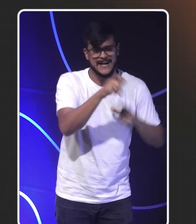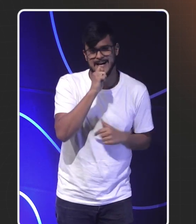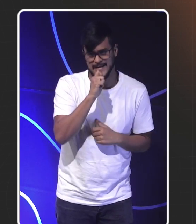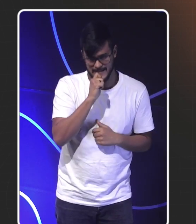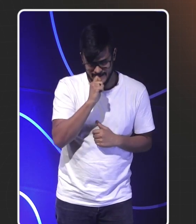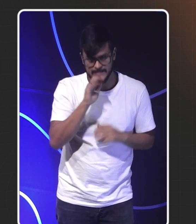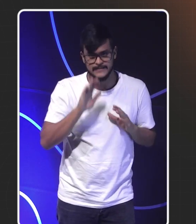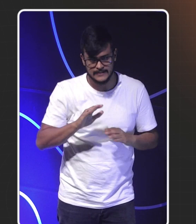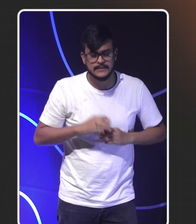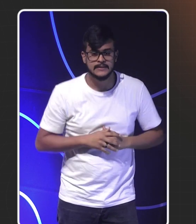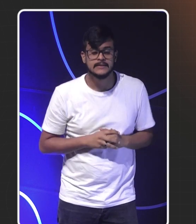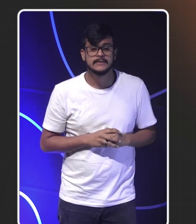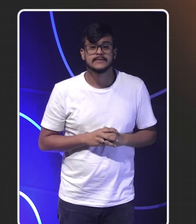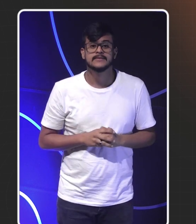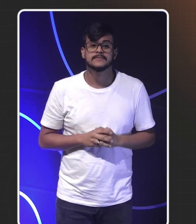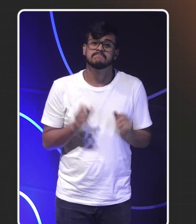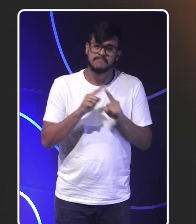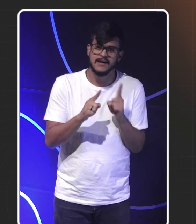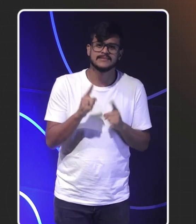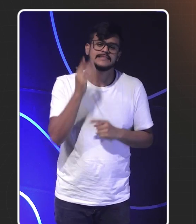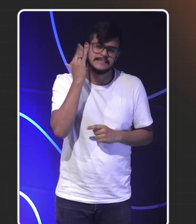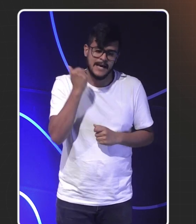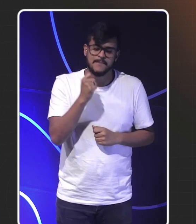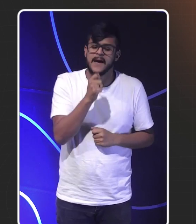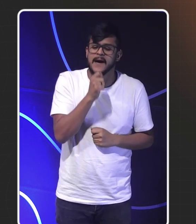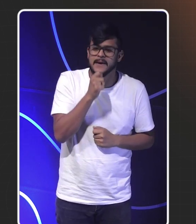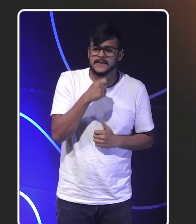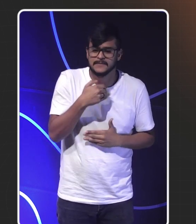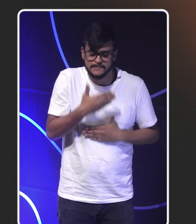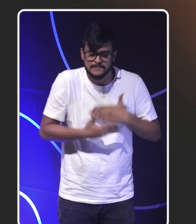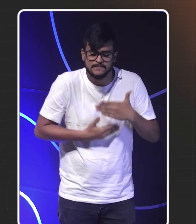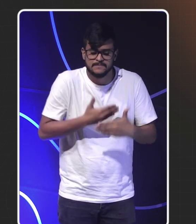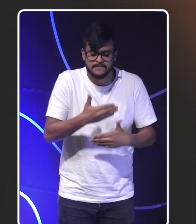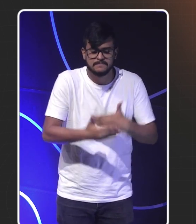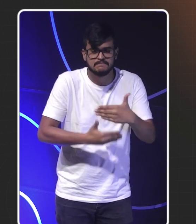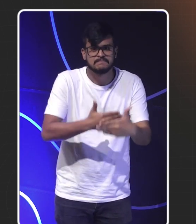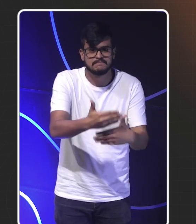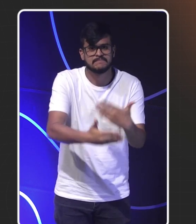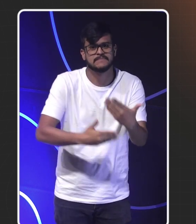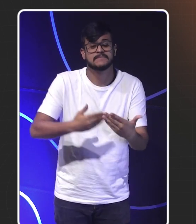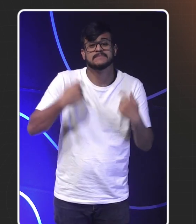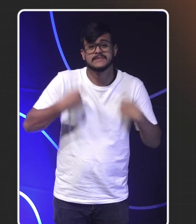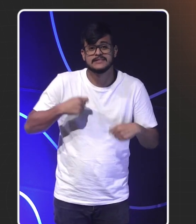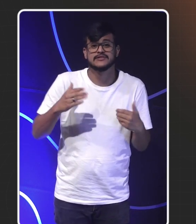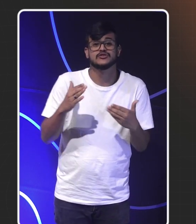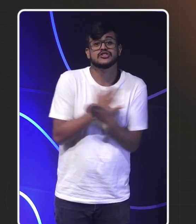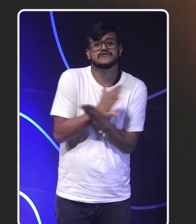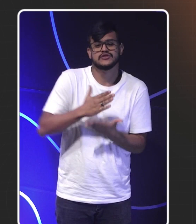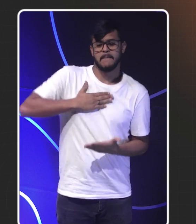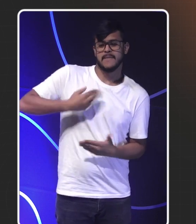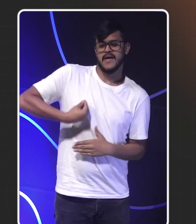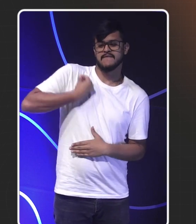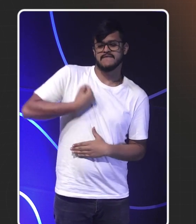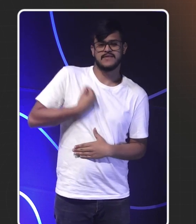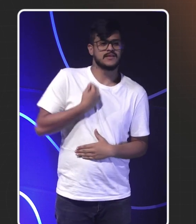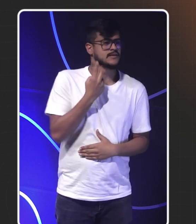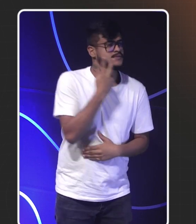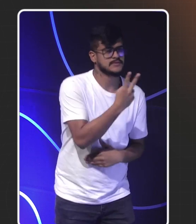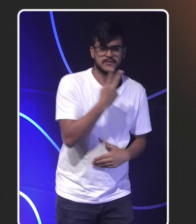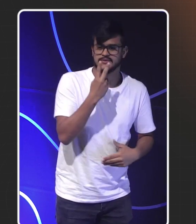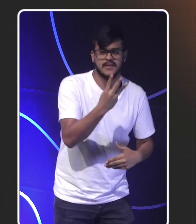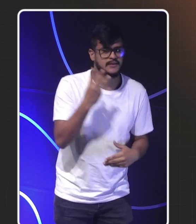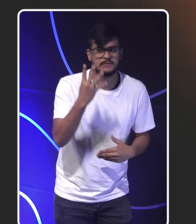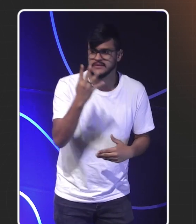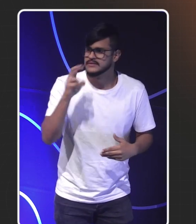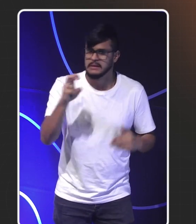e ainda sou CLT, ainda tenho que dividir a minha vida em 3, 4, 5, mas no final das